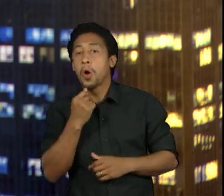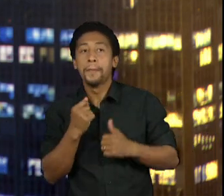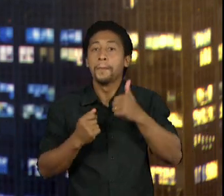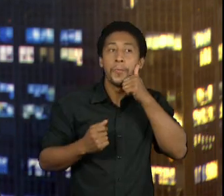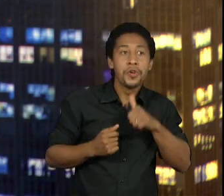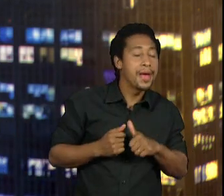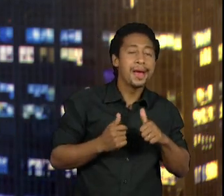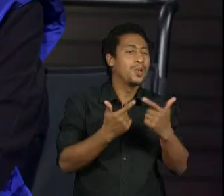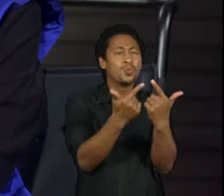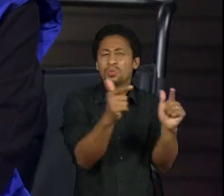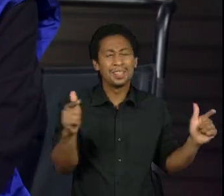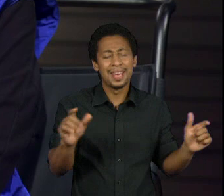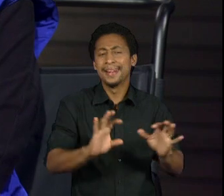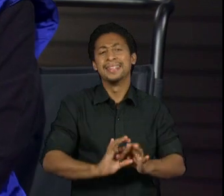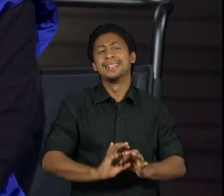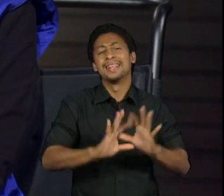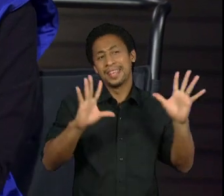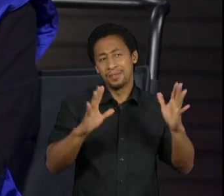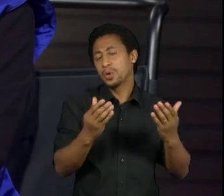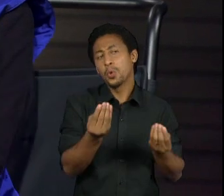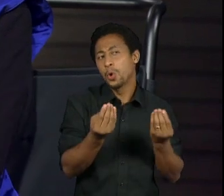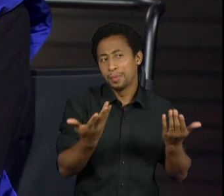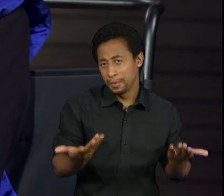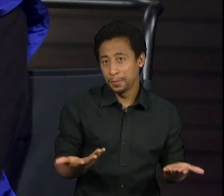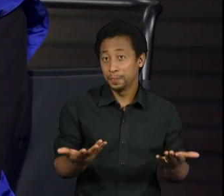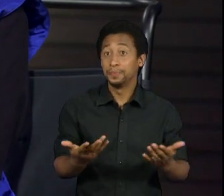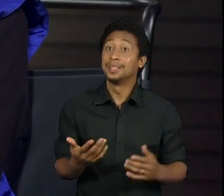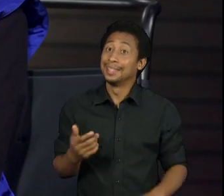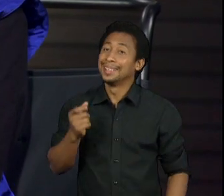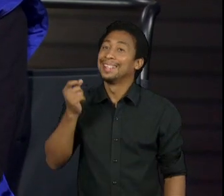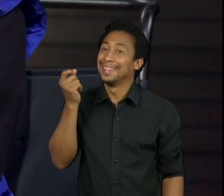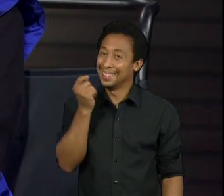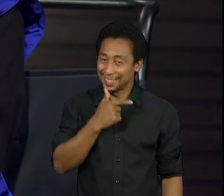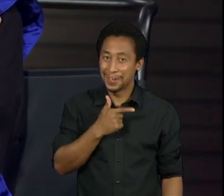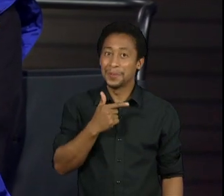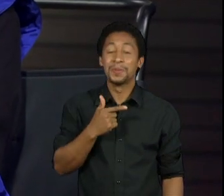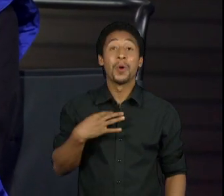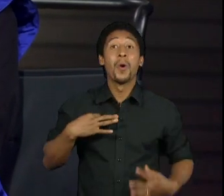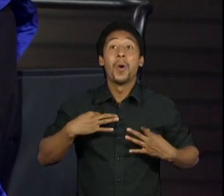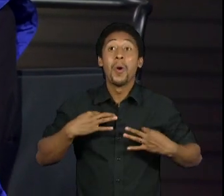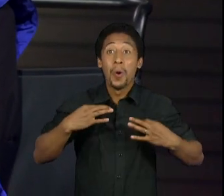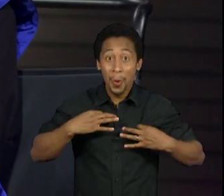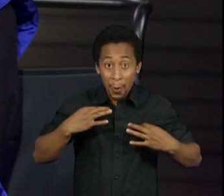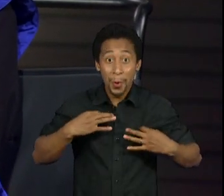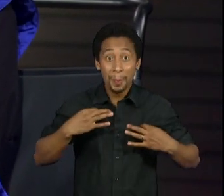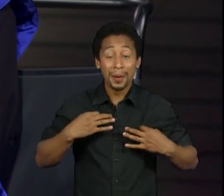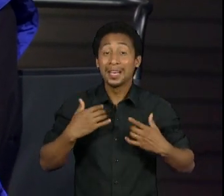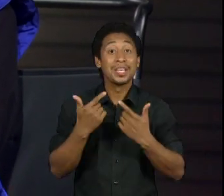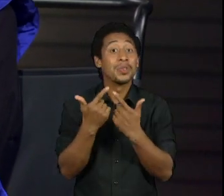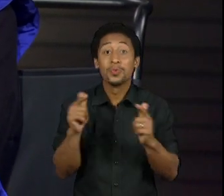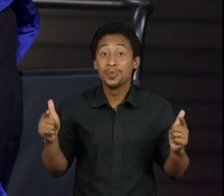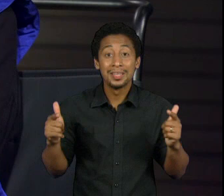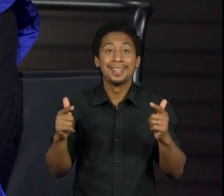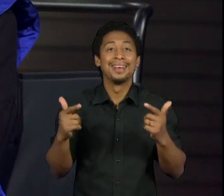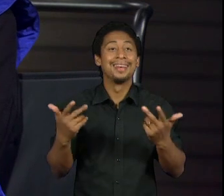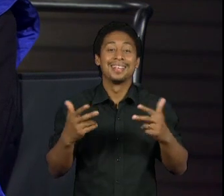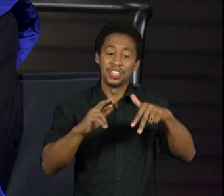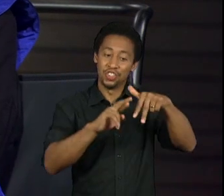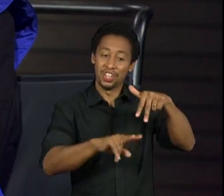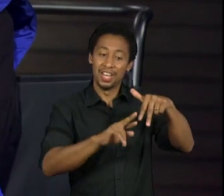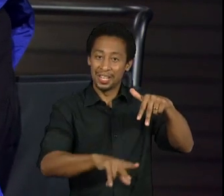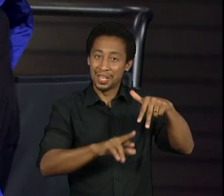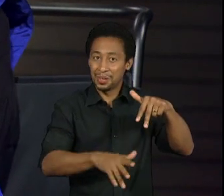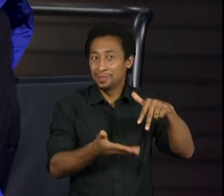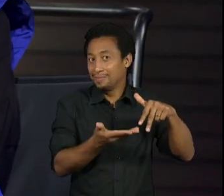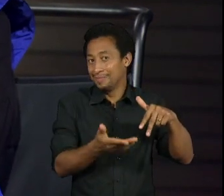gênero? Olha, é engraçado, né? Até na nossa língua também tem modismos. Porque a roupa sem gênero já foi chamada